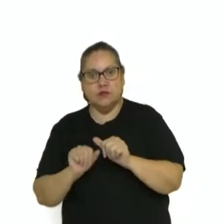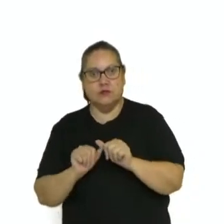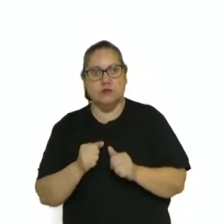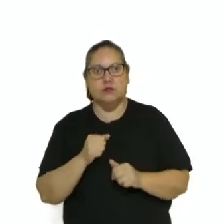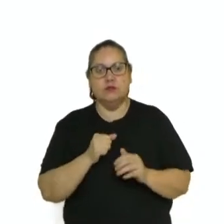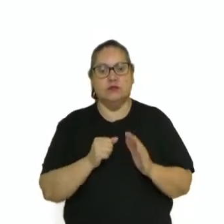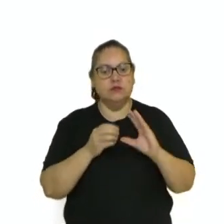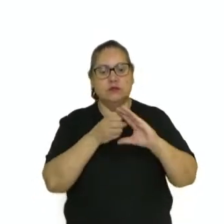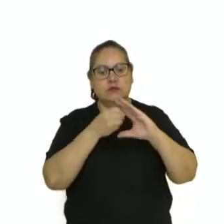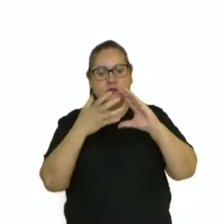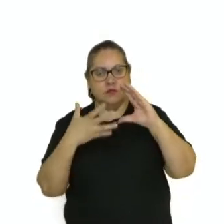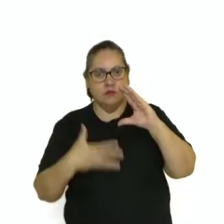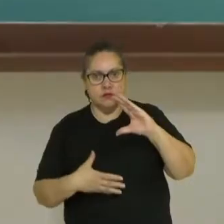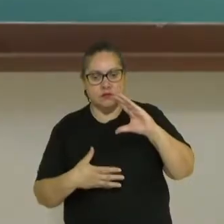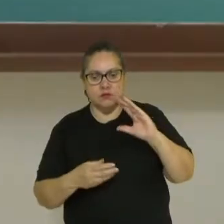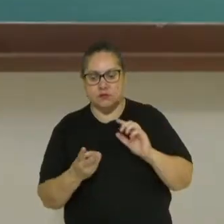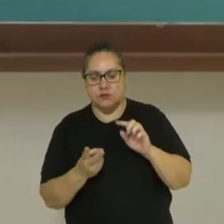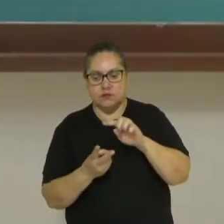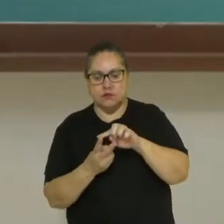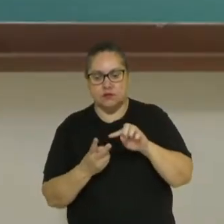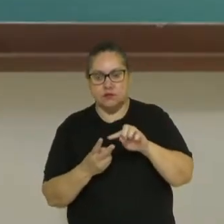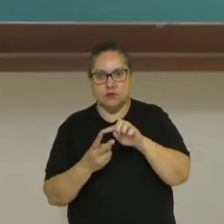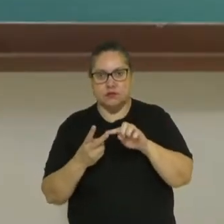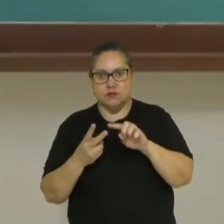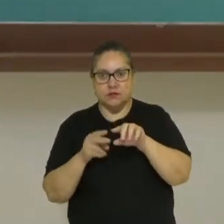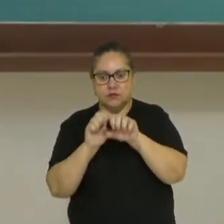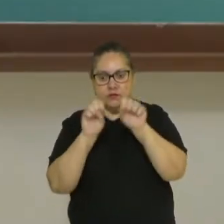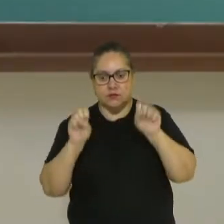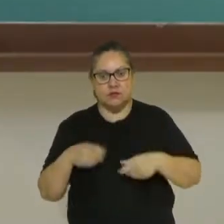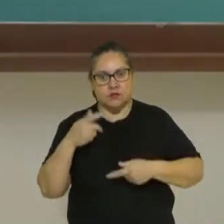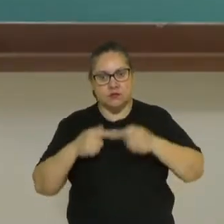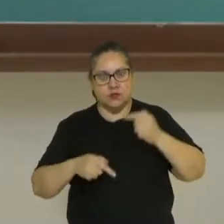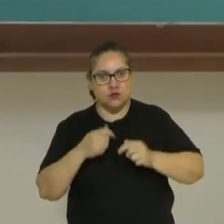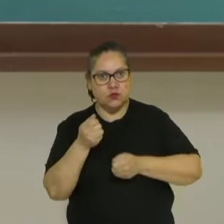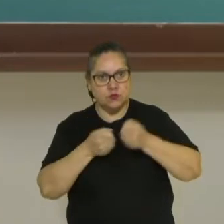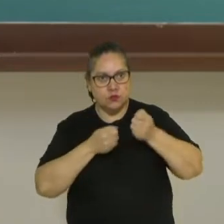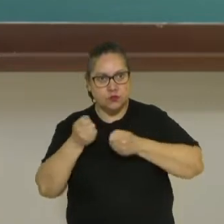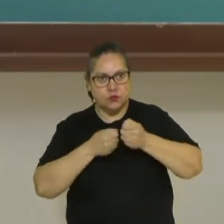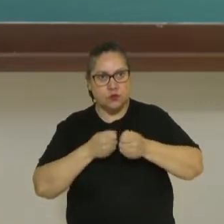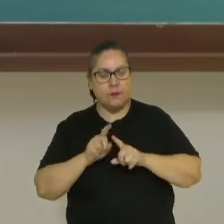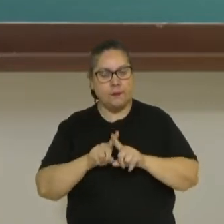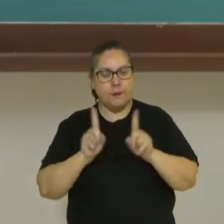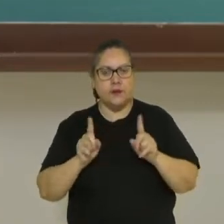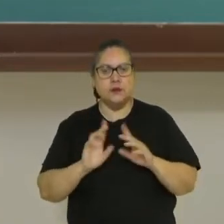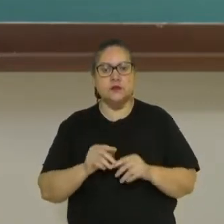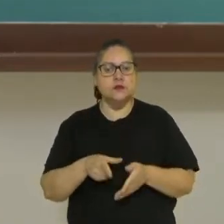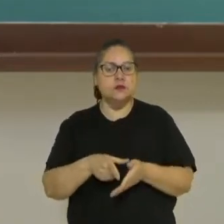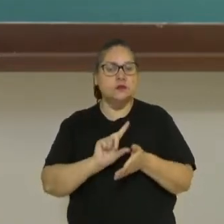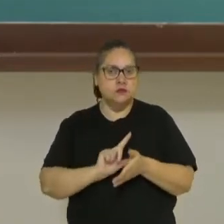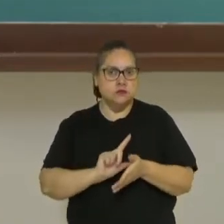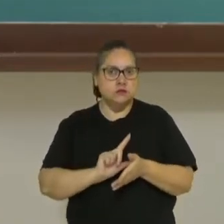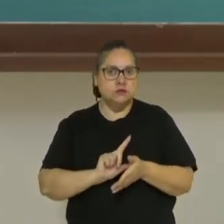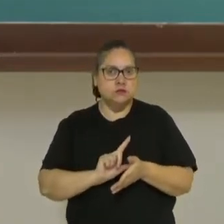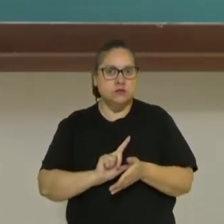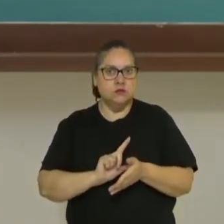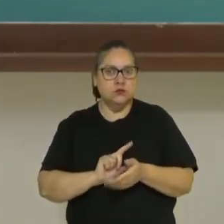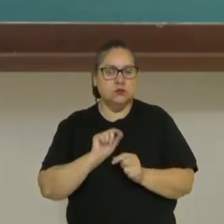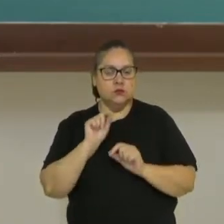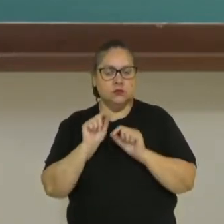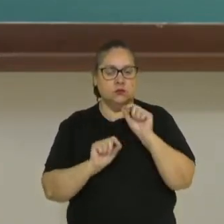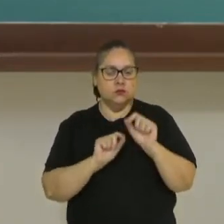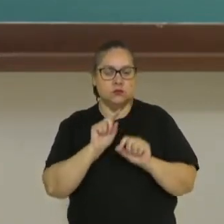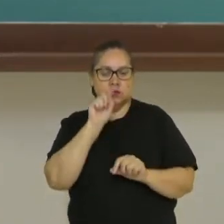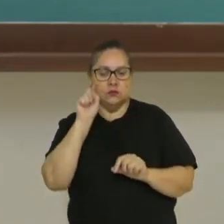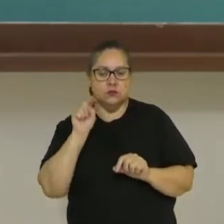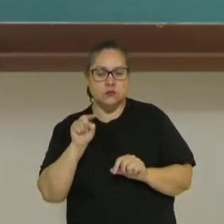algumas características desse sistema político-econômico. Mas antes disso, o que